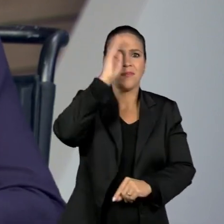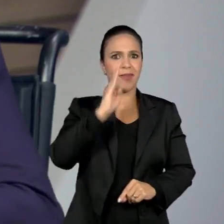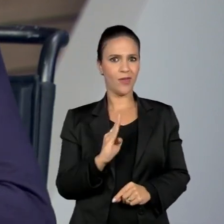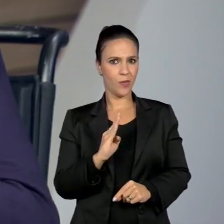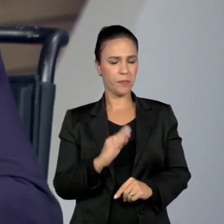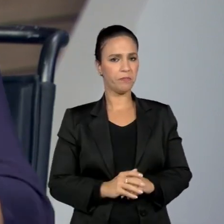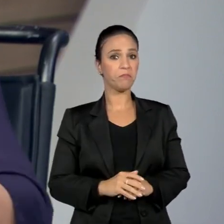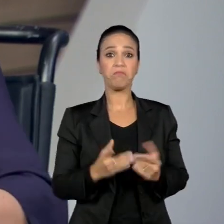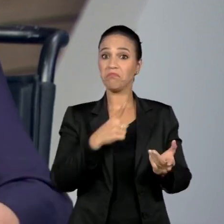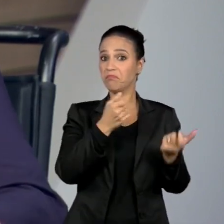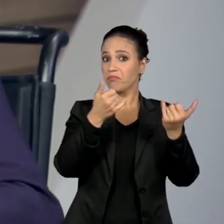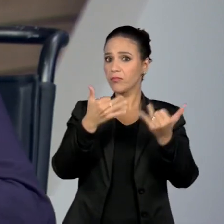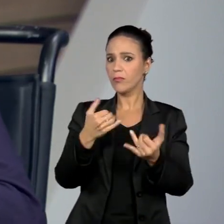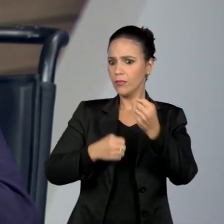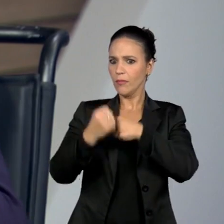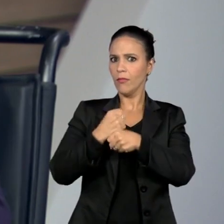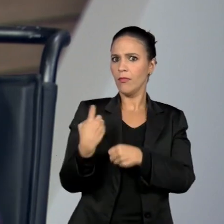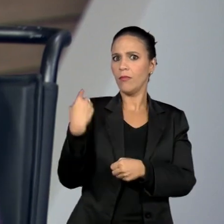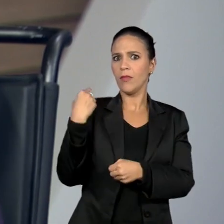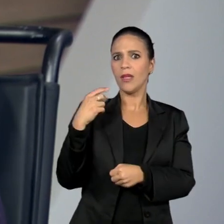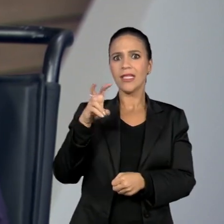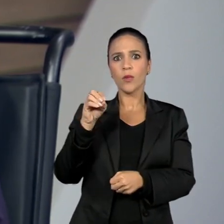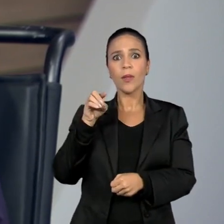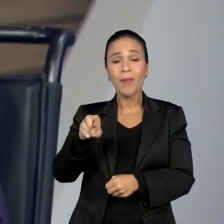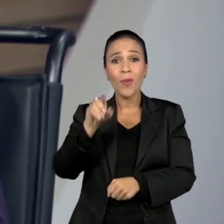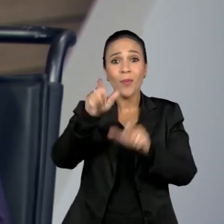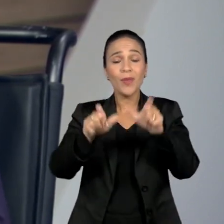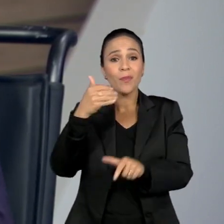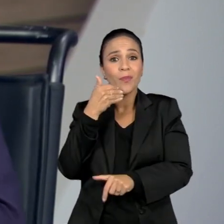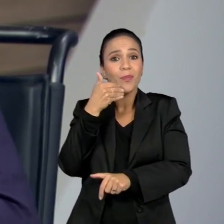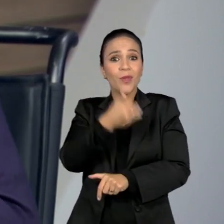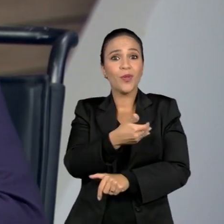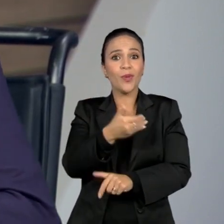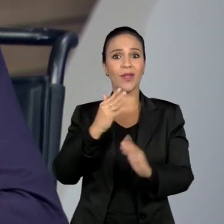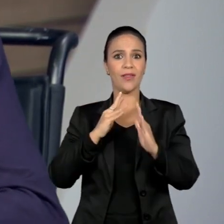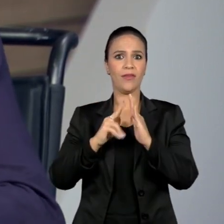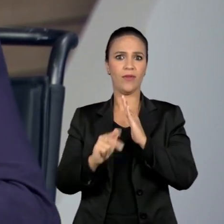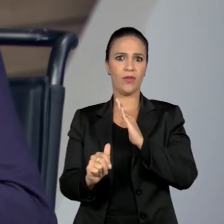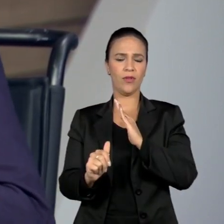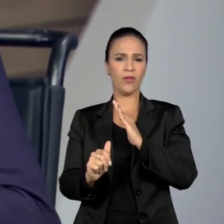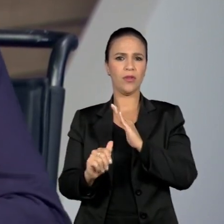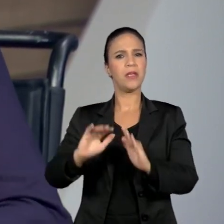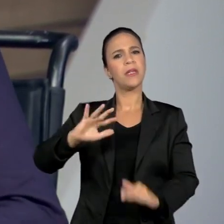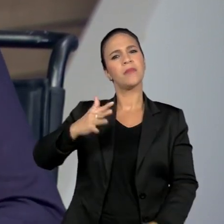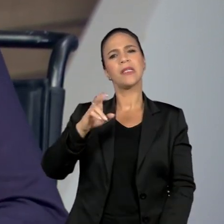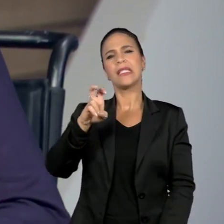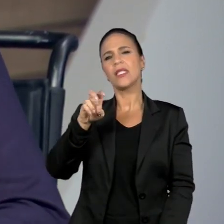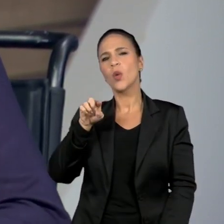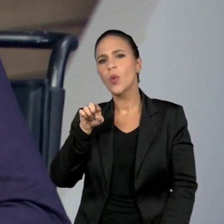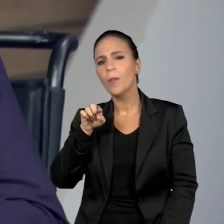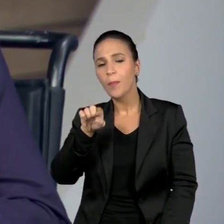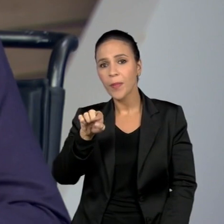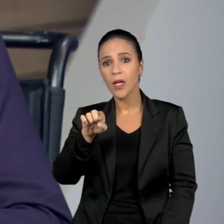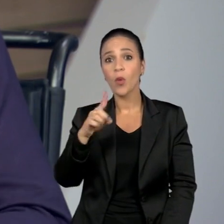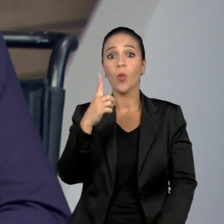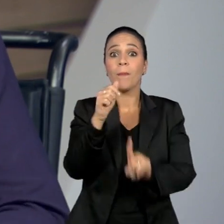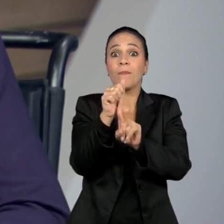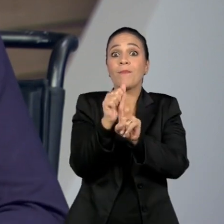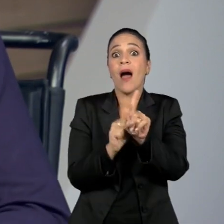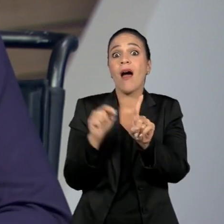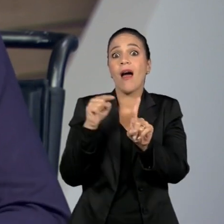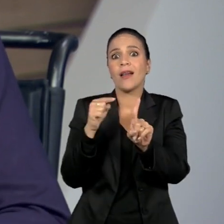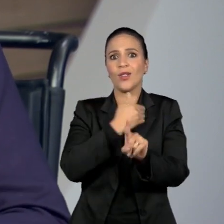10 acreditam que as fronteiras do país deveriam ser fechadas para essas pessoas. O que podemos entender, resultado dessa pesquisa, Beatriz? Isso é uma